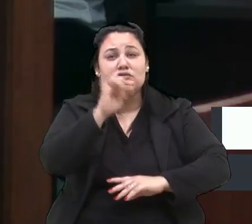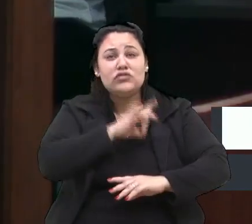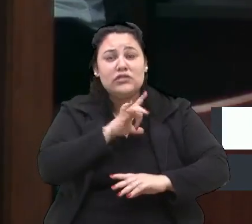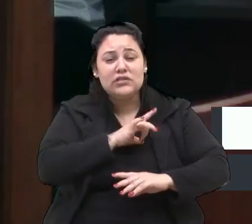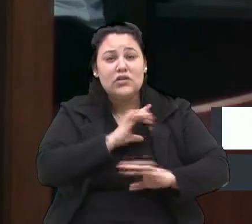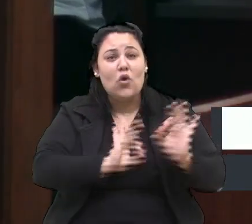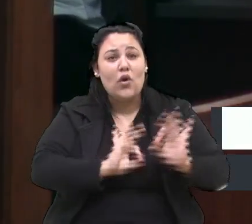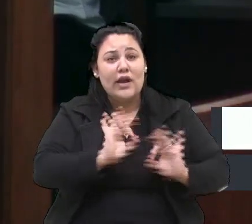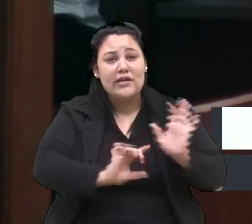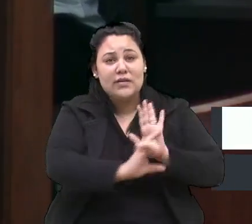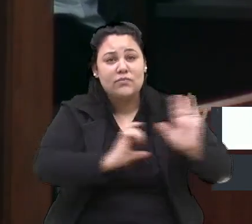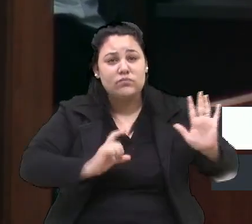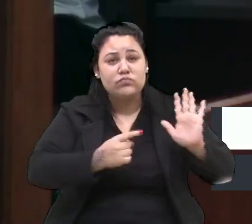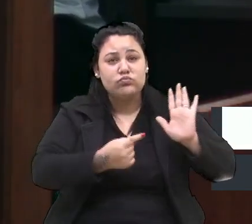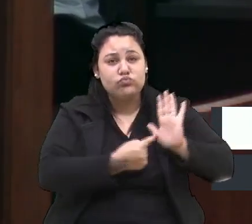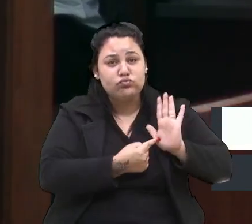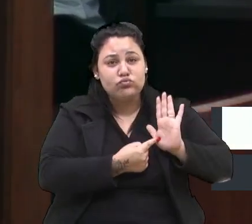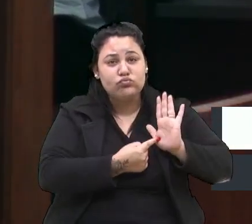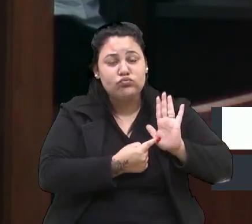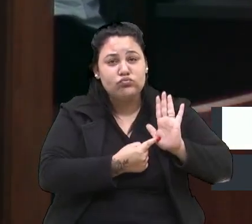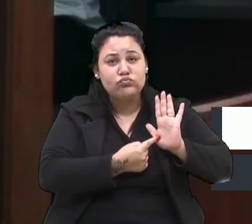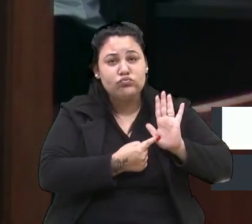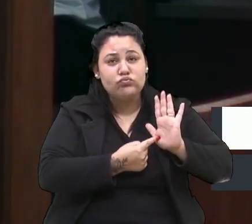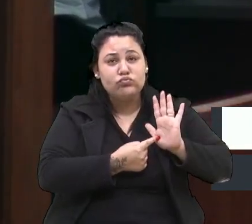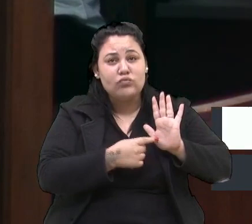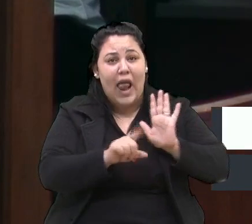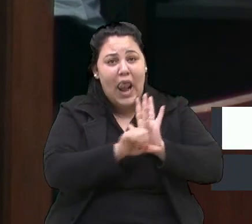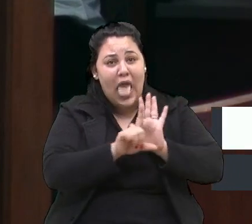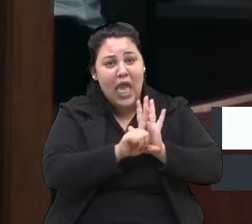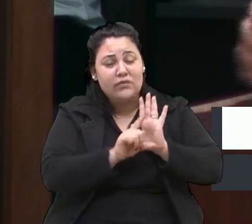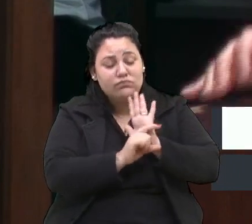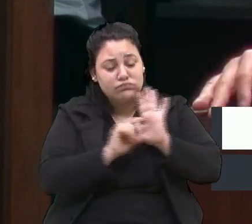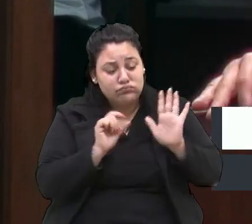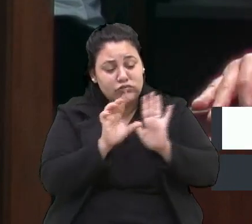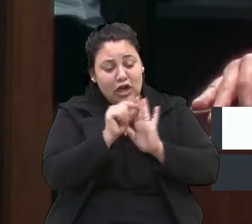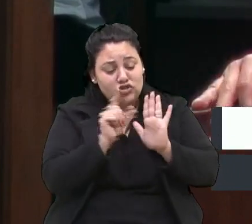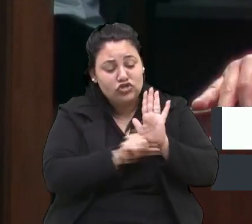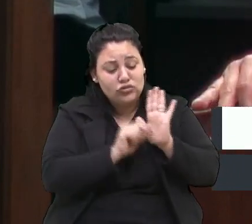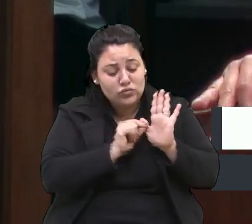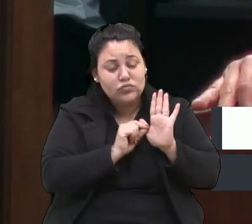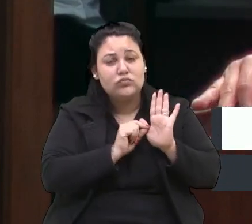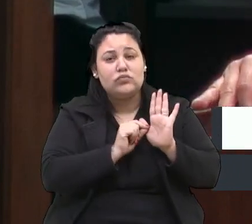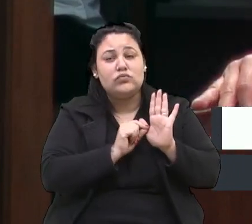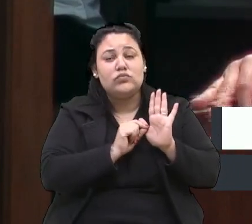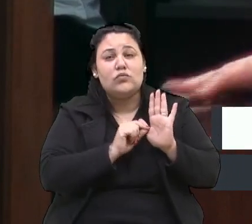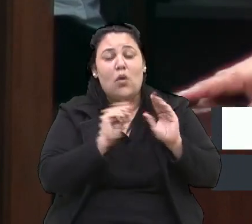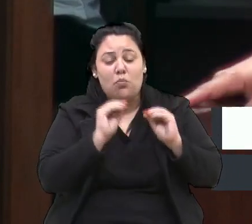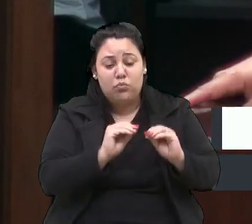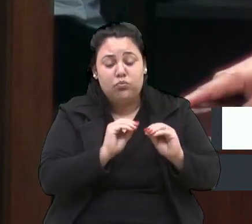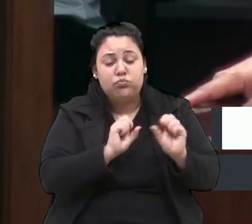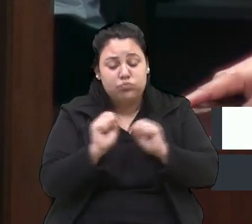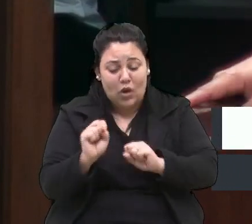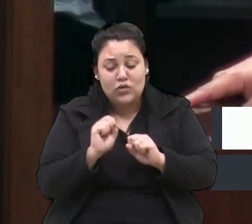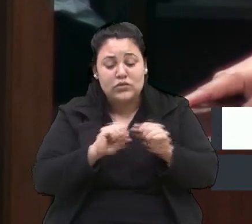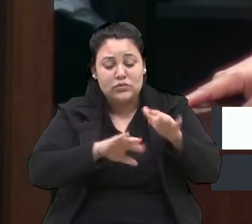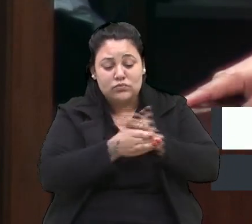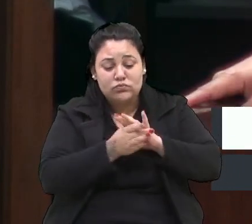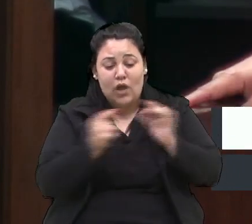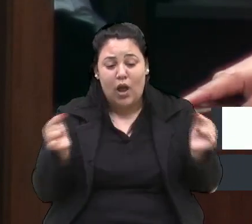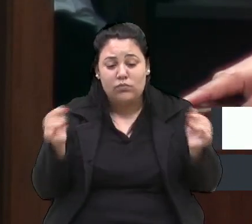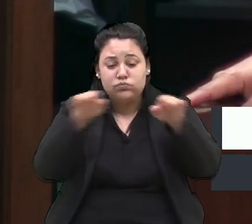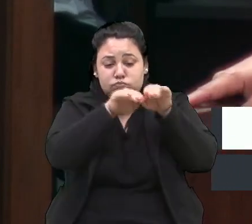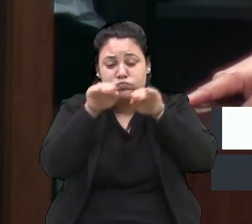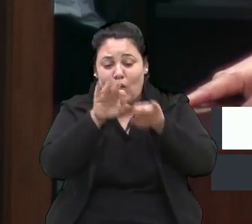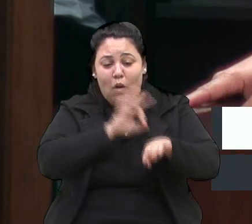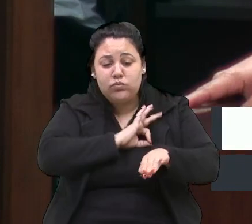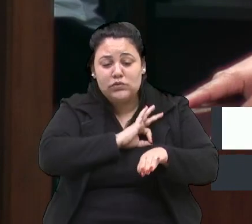correção na base legal, né? Para que a Guarda Municipal, a nossa Guarda, possa se enquadrar como polícia municipal. E